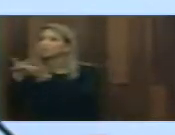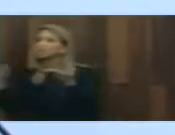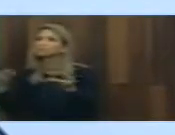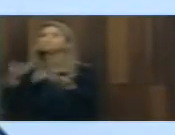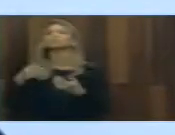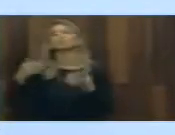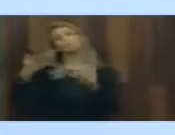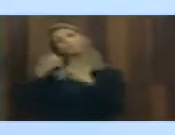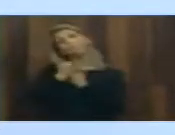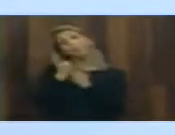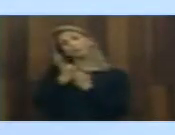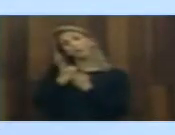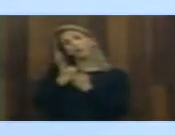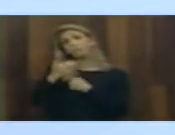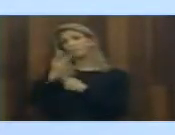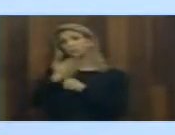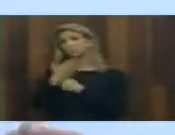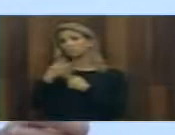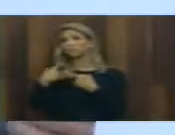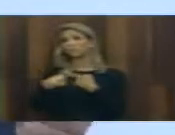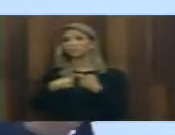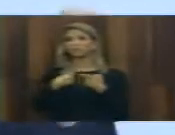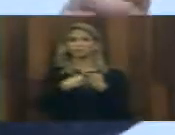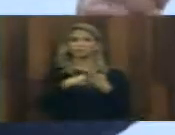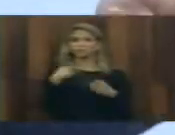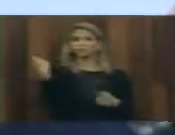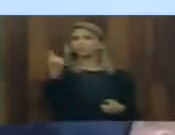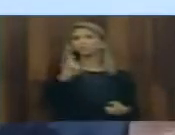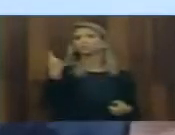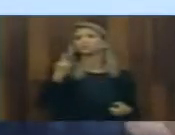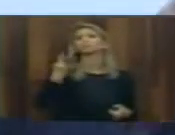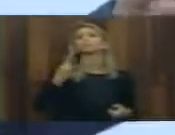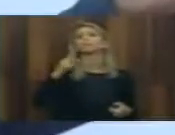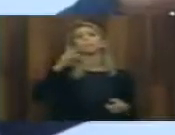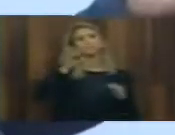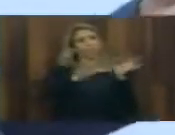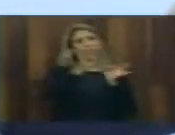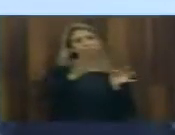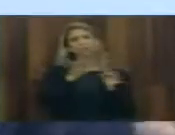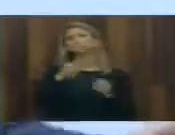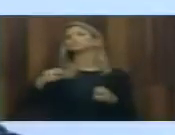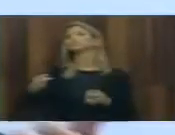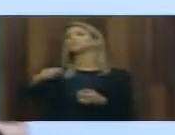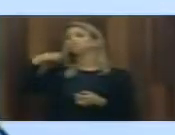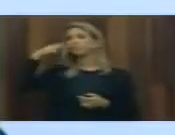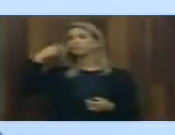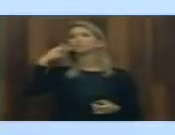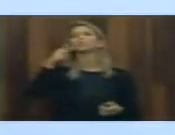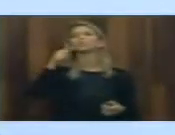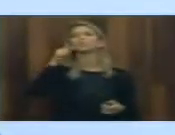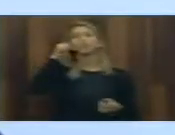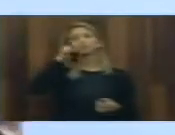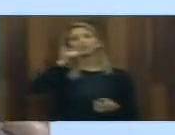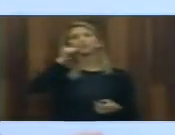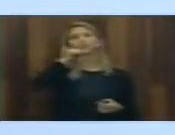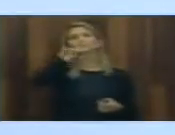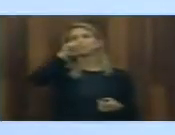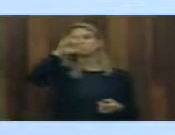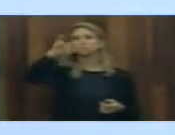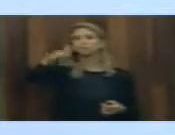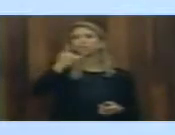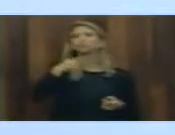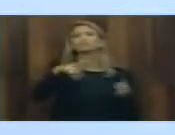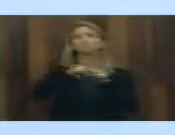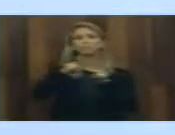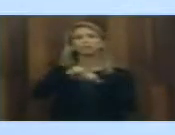vereadoras me acompanhem, assim como nos projetos da vereadora Letícia e da vereadora Alexandra, que, na minha concepção, também